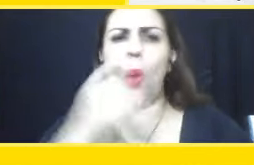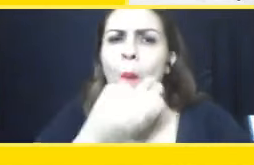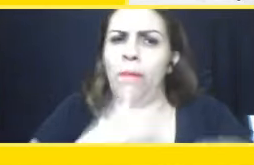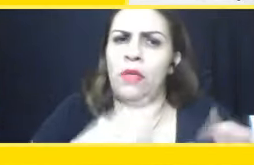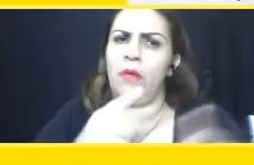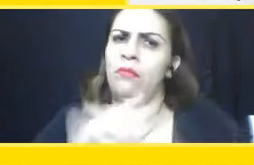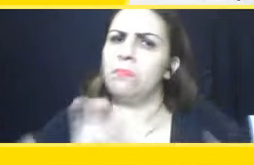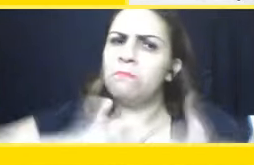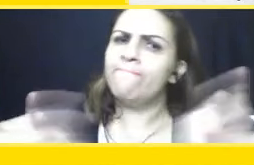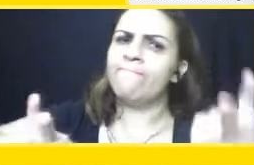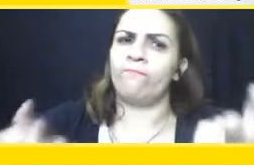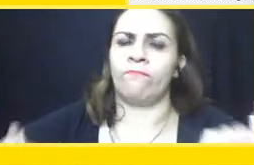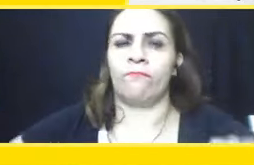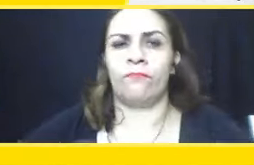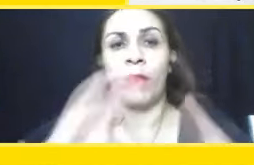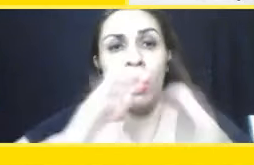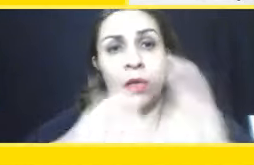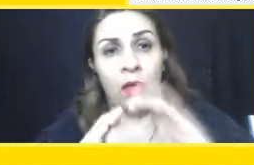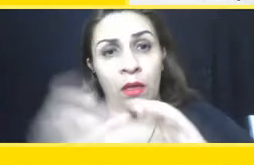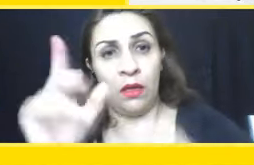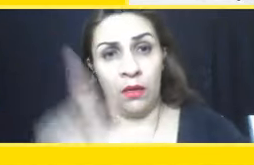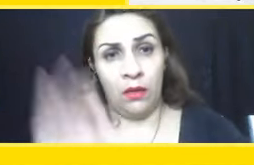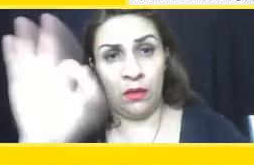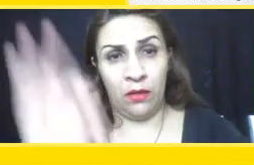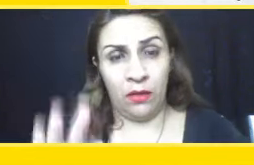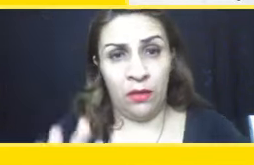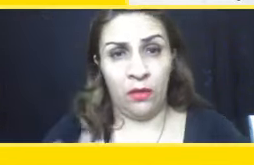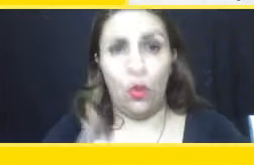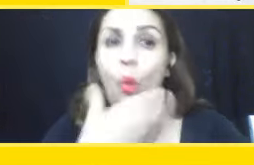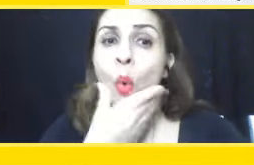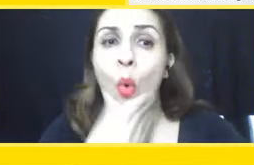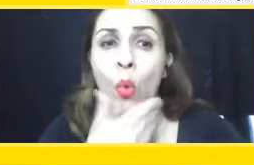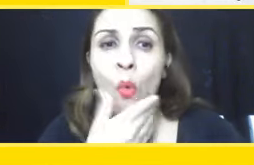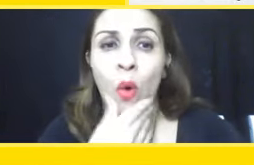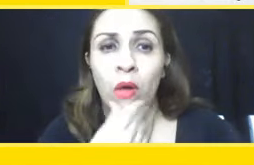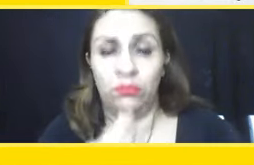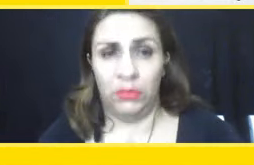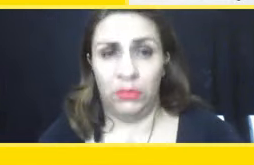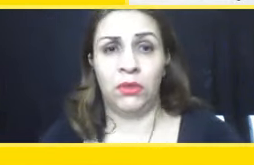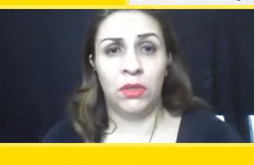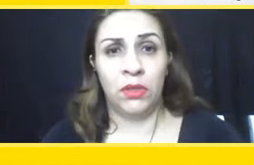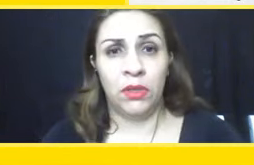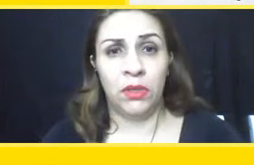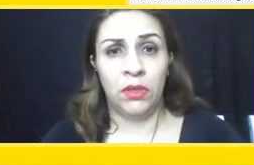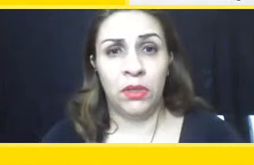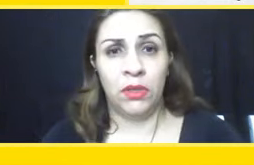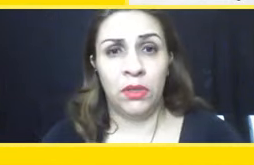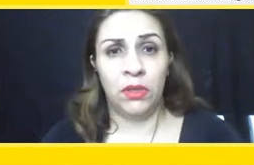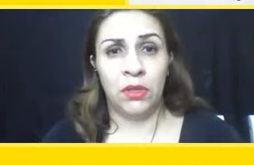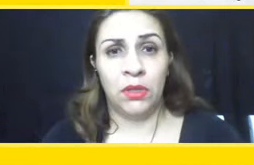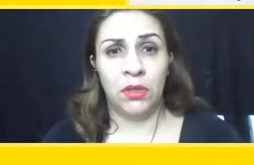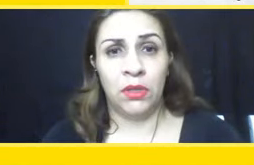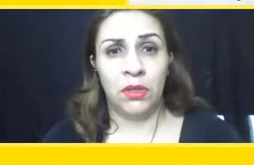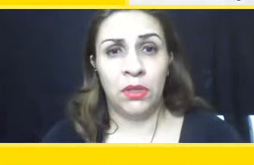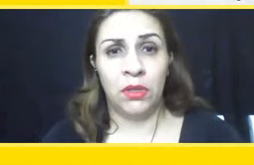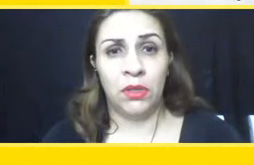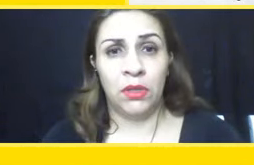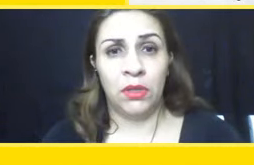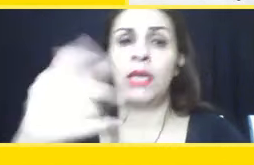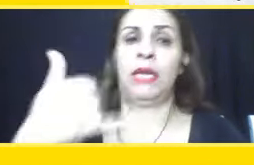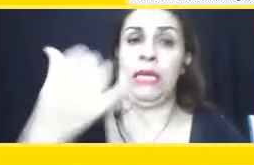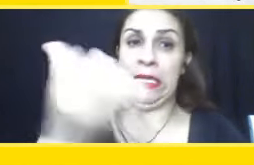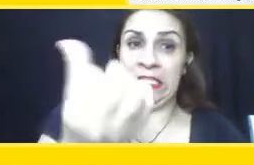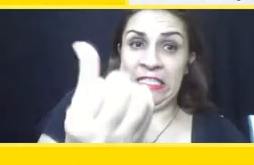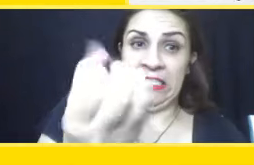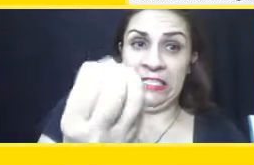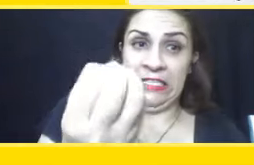A Previdência, cara, os professores, eles têm que, os homens, eles se aposentam com 60 anos e